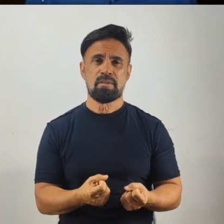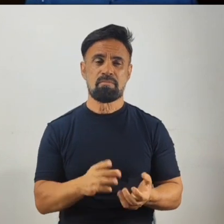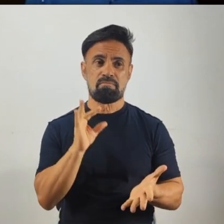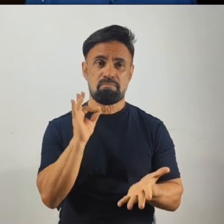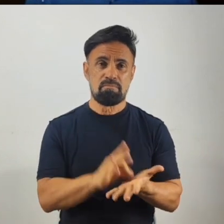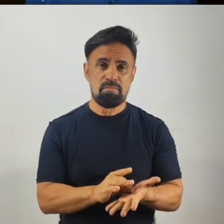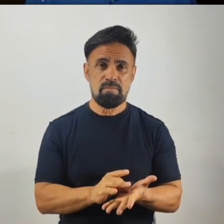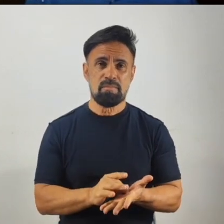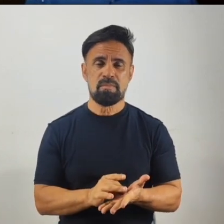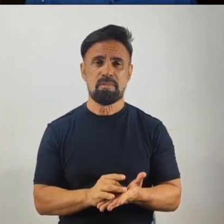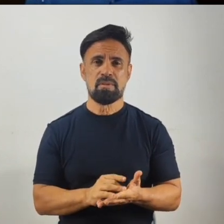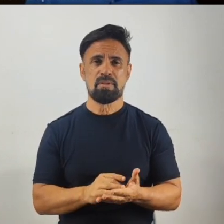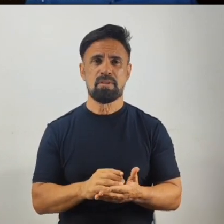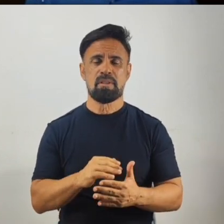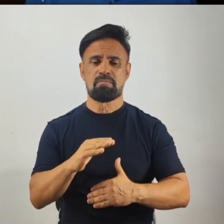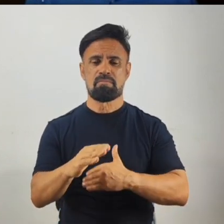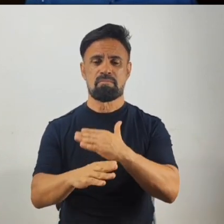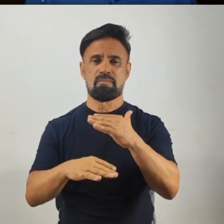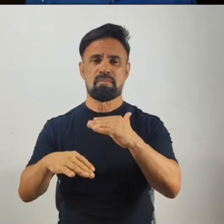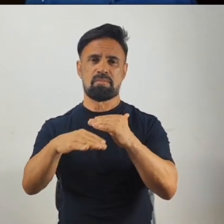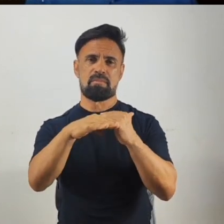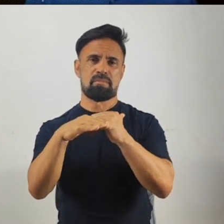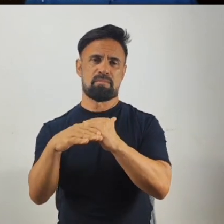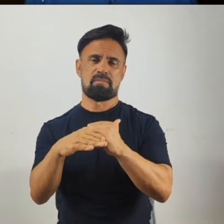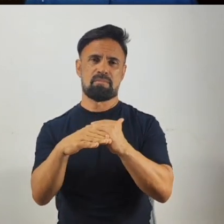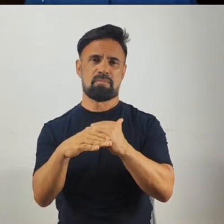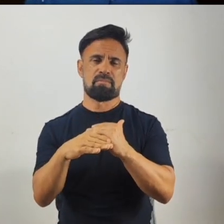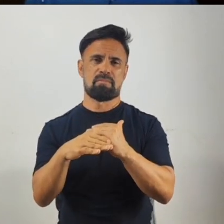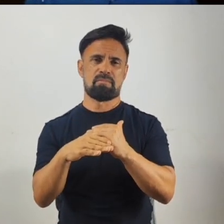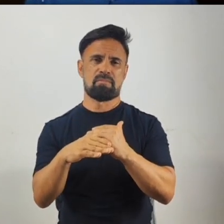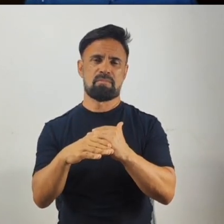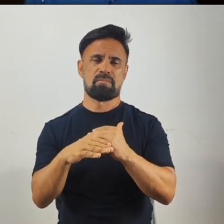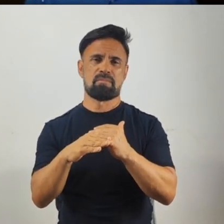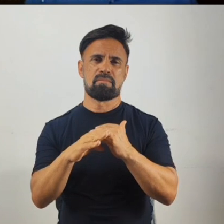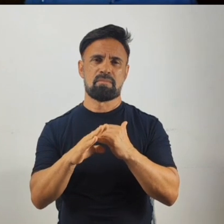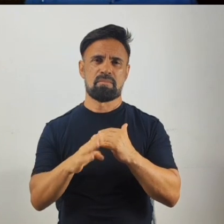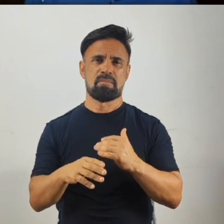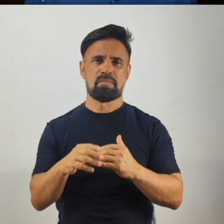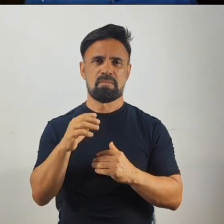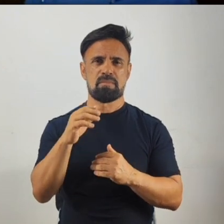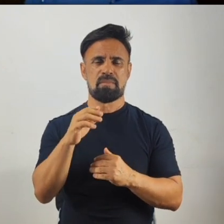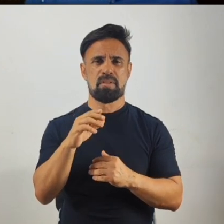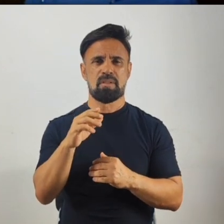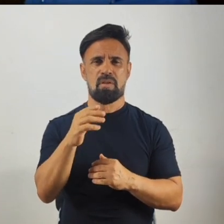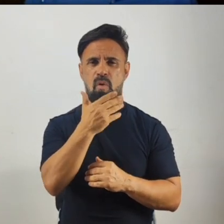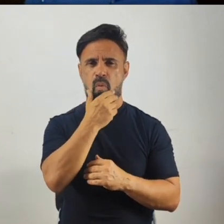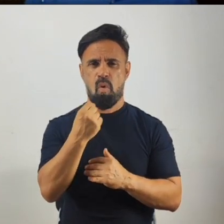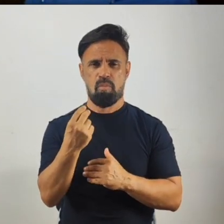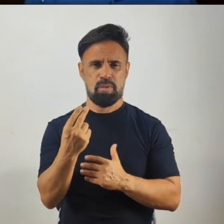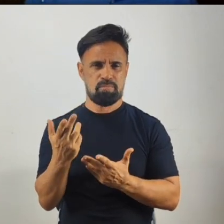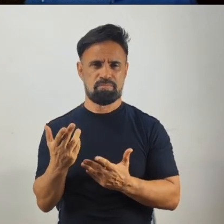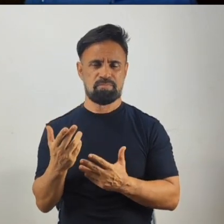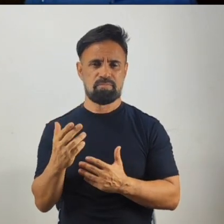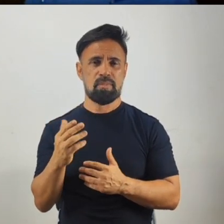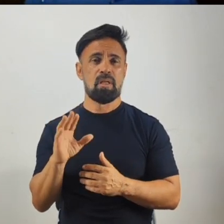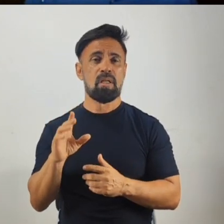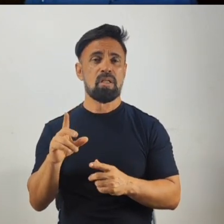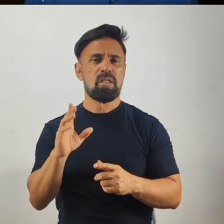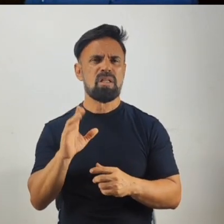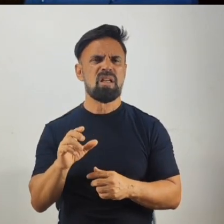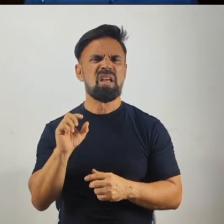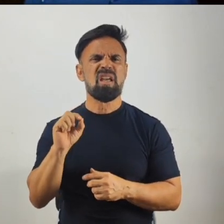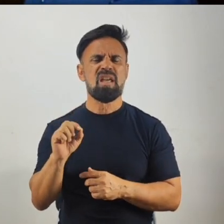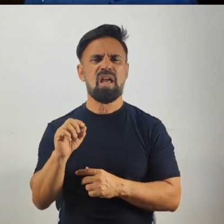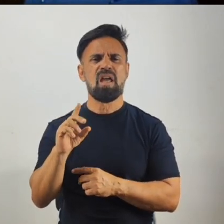aceitabilidade, legitimidade e equidade, conforme foi proposto por Dona Bedian.